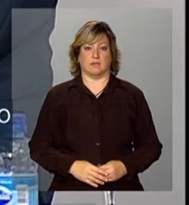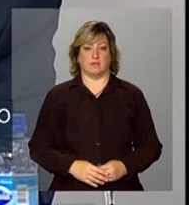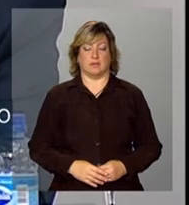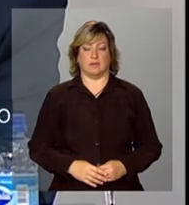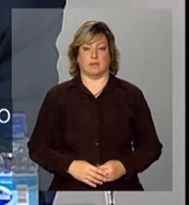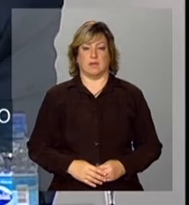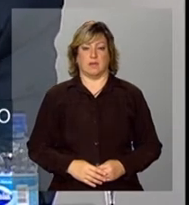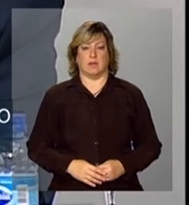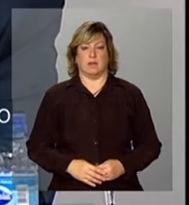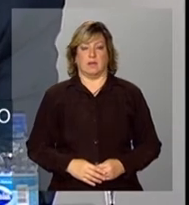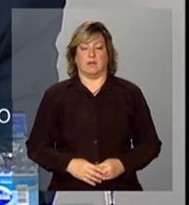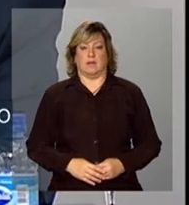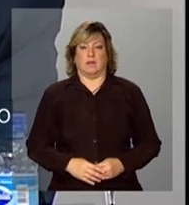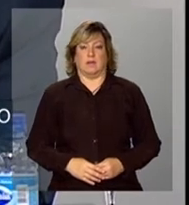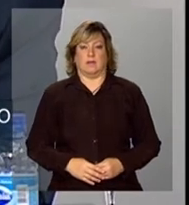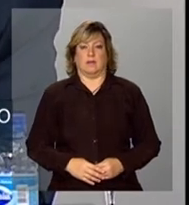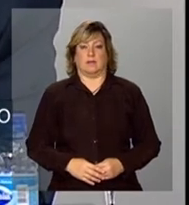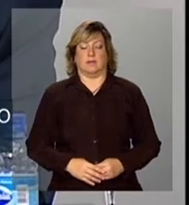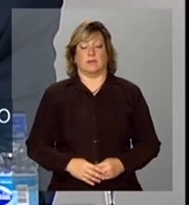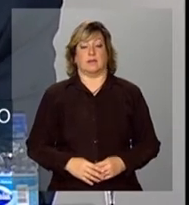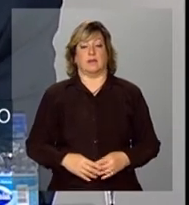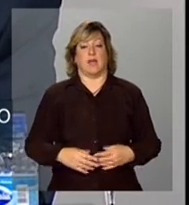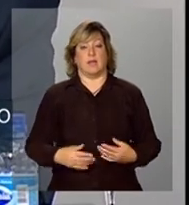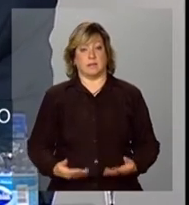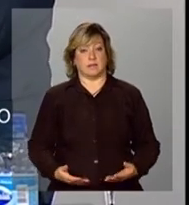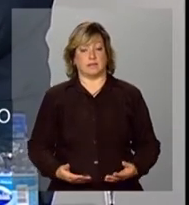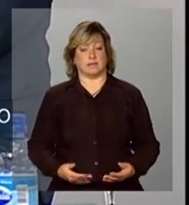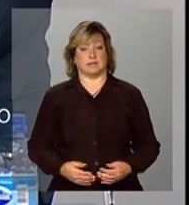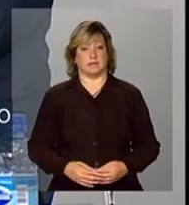Ele, num ato assim